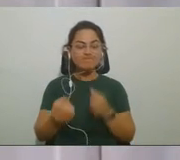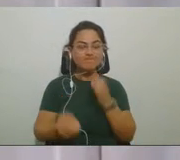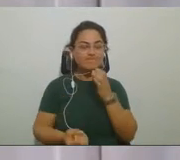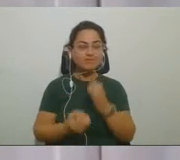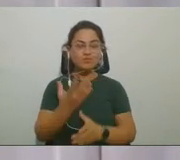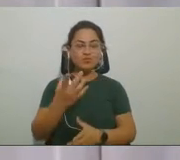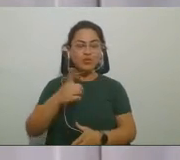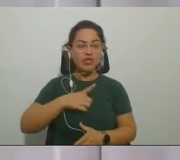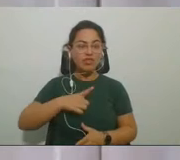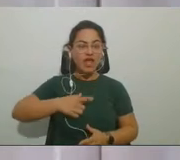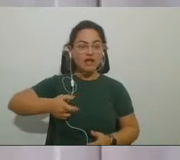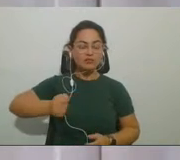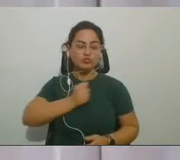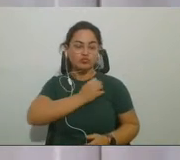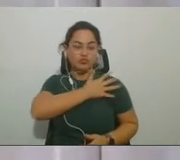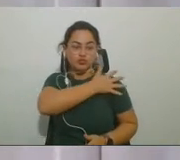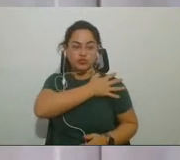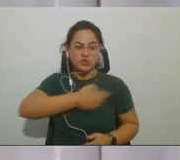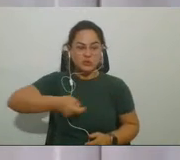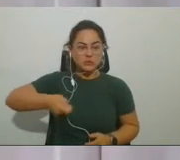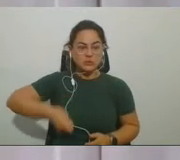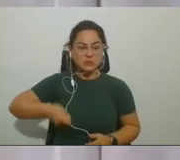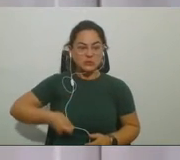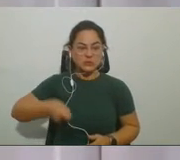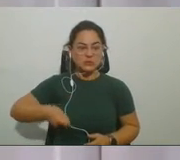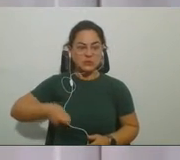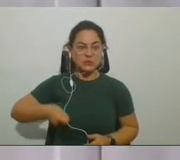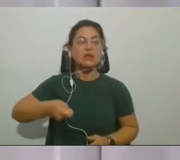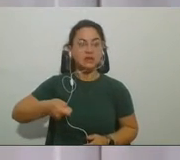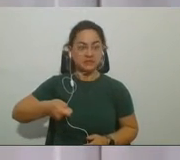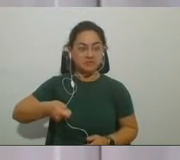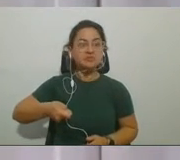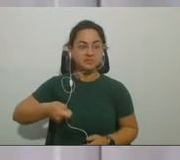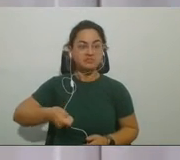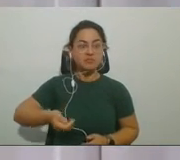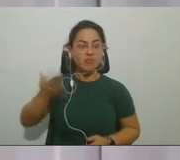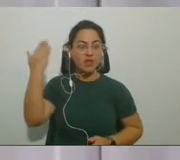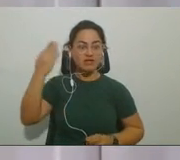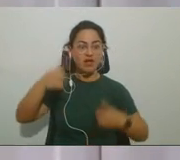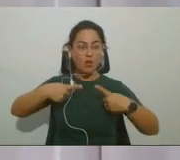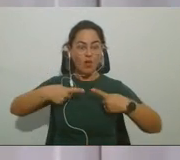ditaduras institucionais sangrentas no marco da Guerra Fria